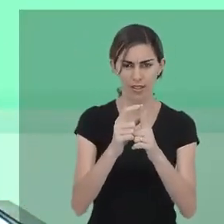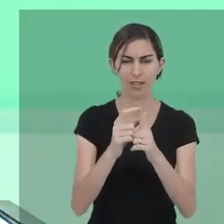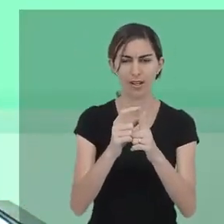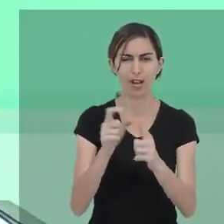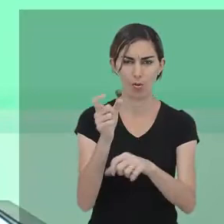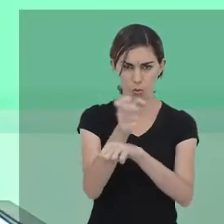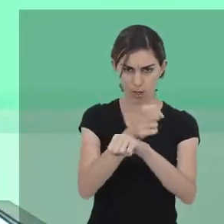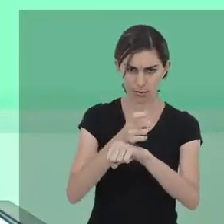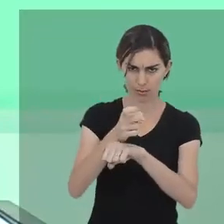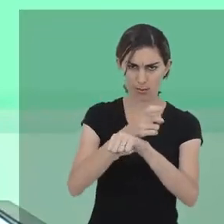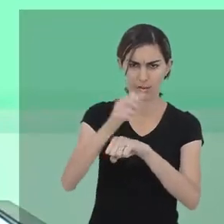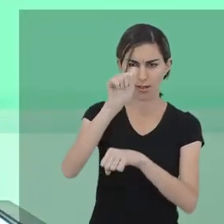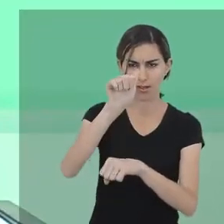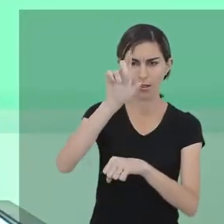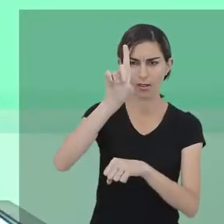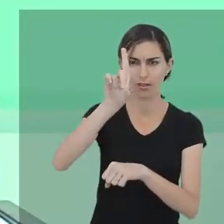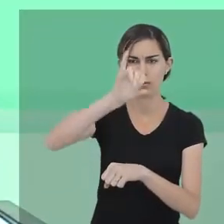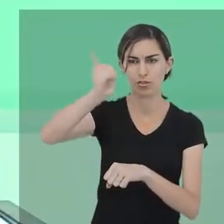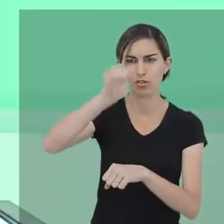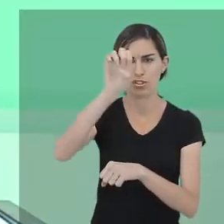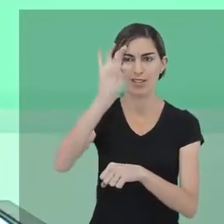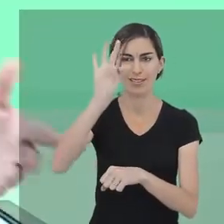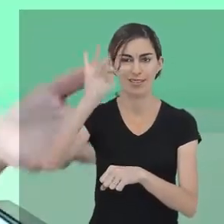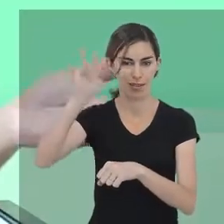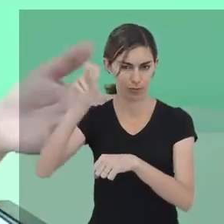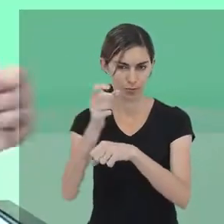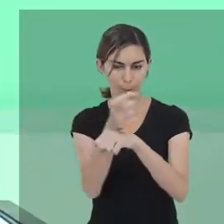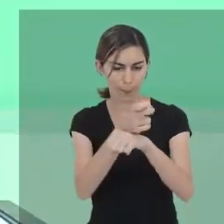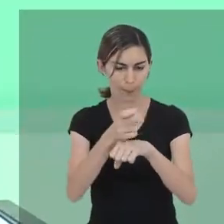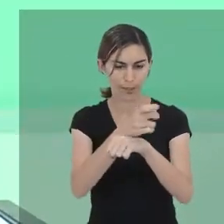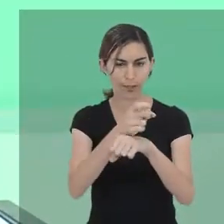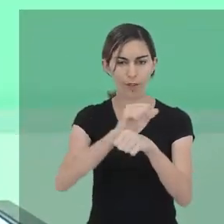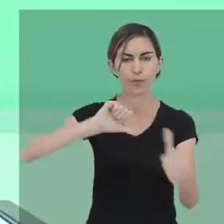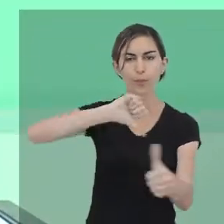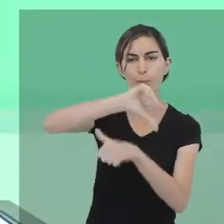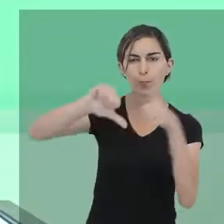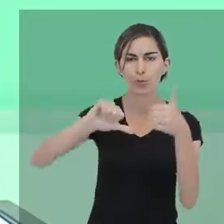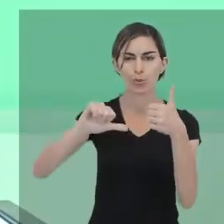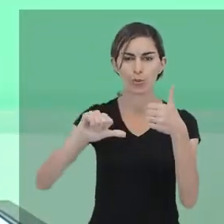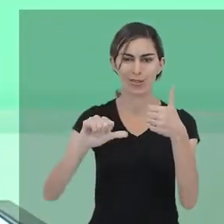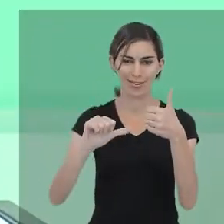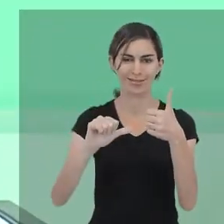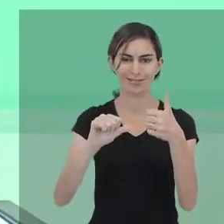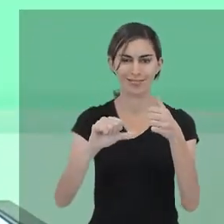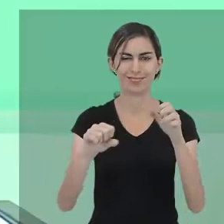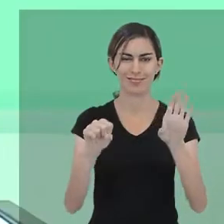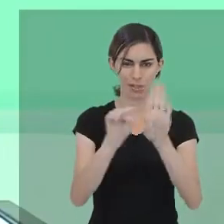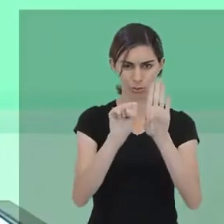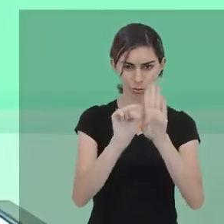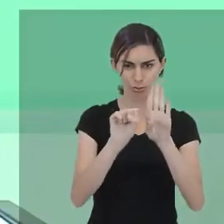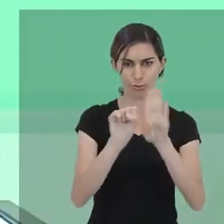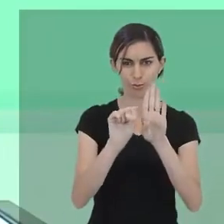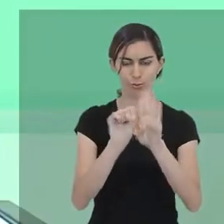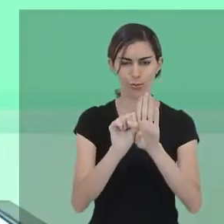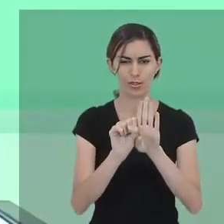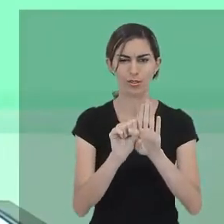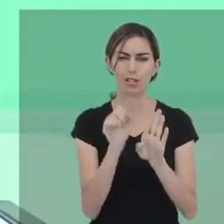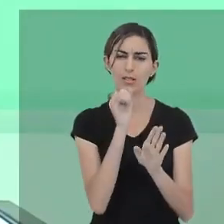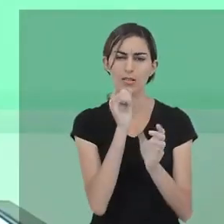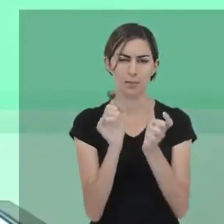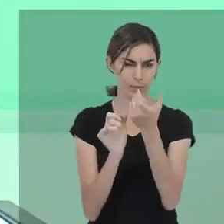qualidade em um substantivo. Como assim? Não entendi. Né? Por exemplo, a gente pega